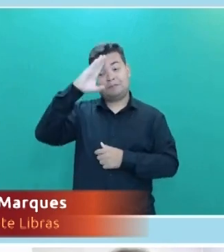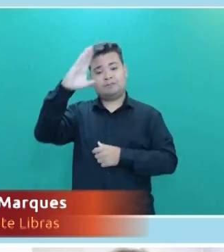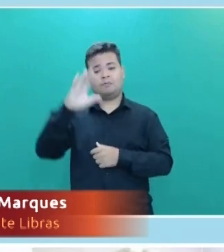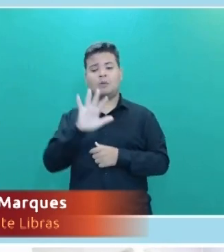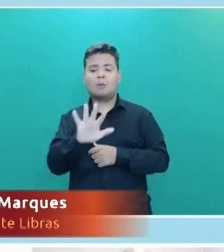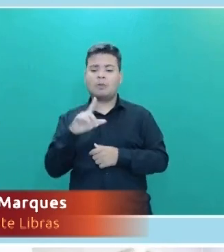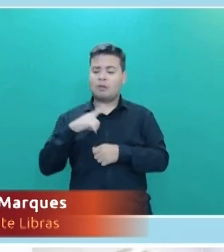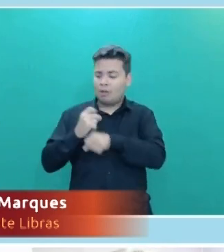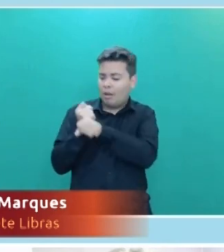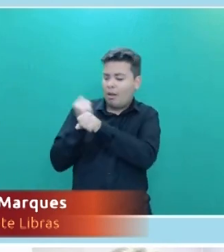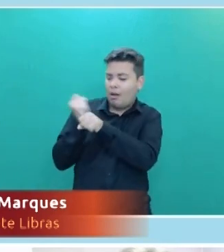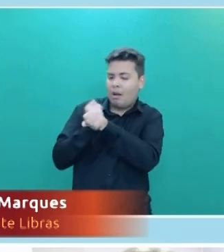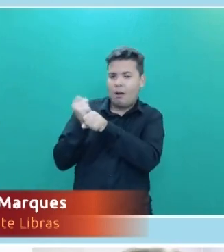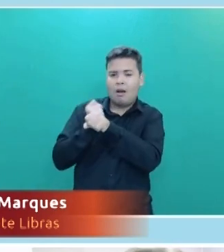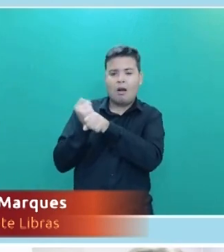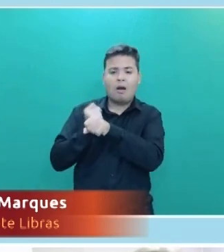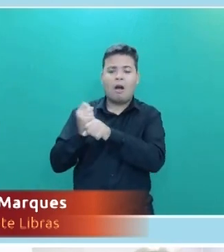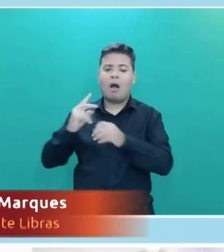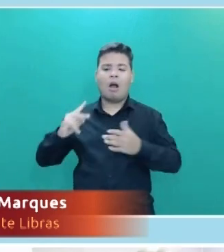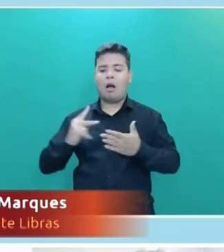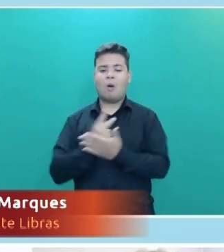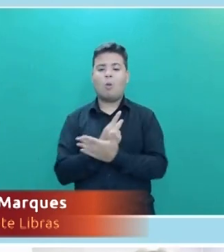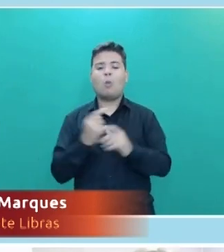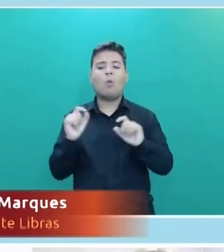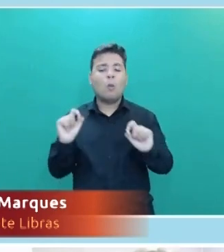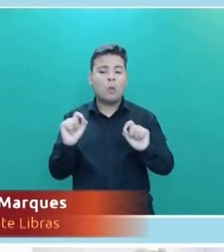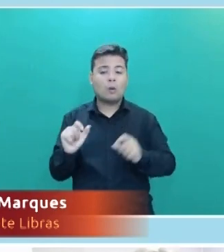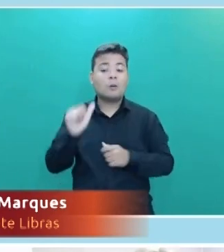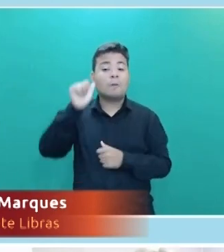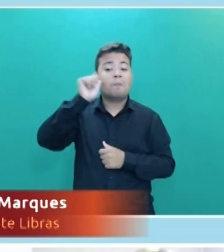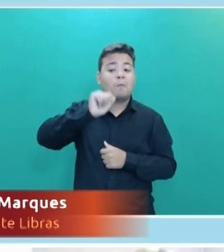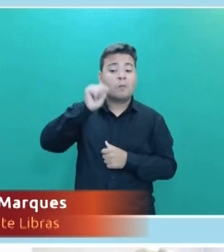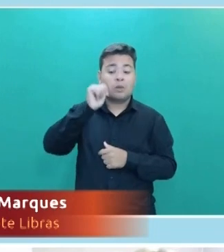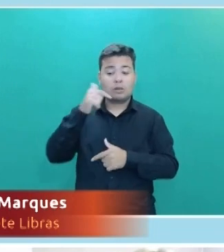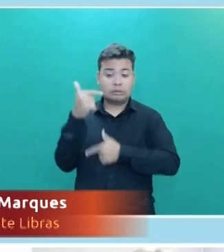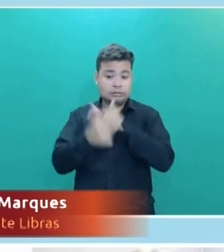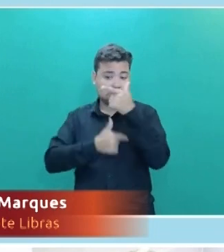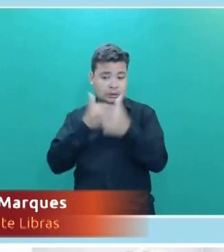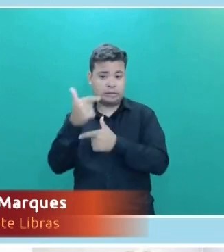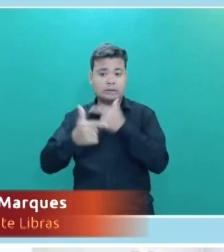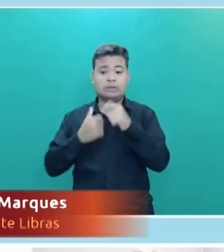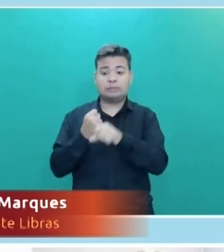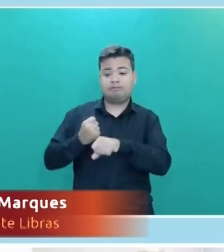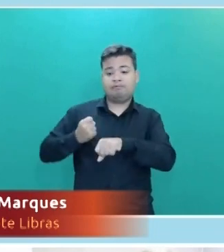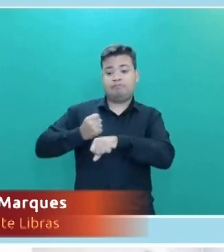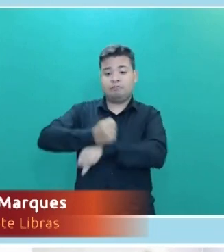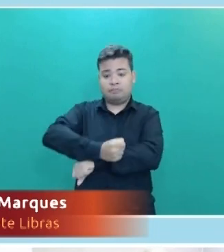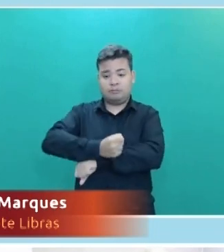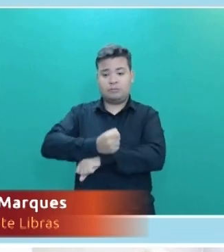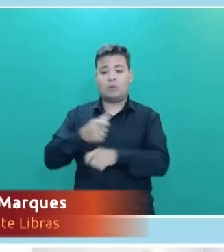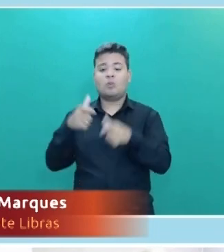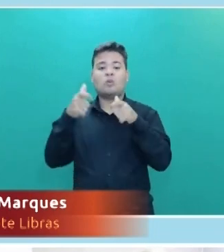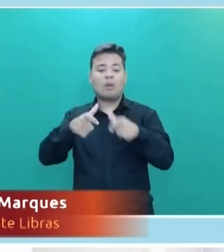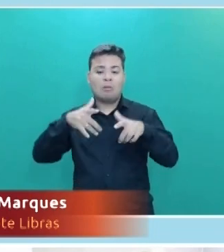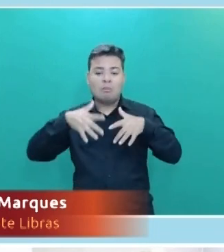muitos anos de mulheres envolvidas em trabalho escravo nas oficinas de